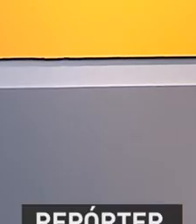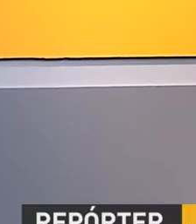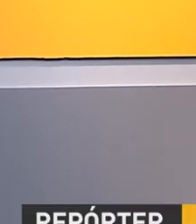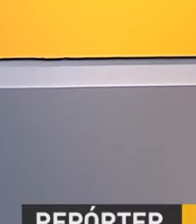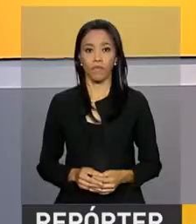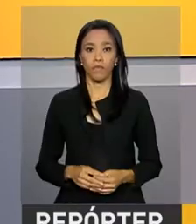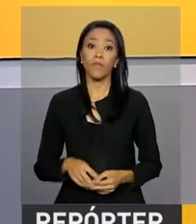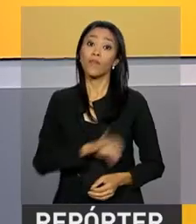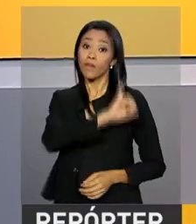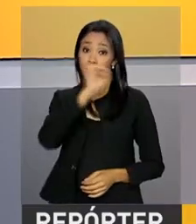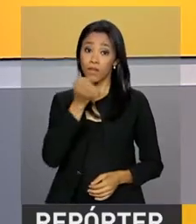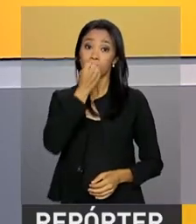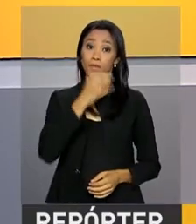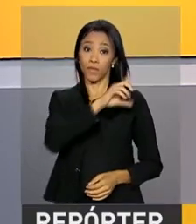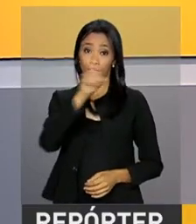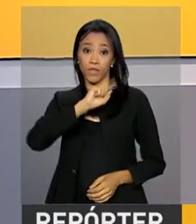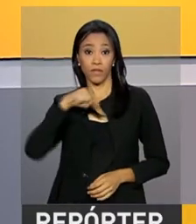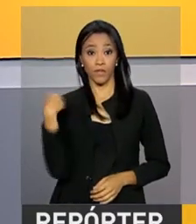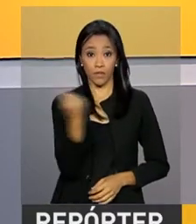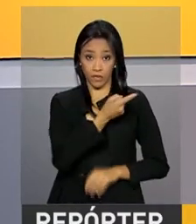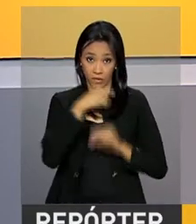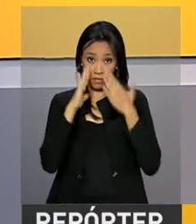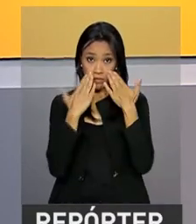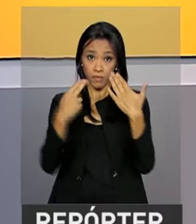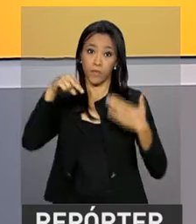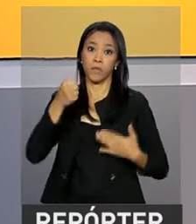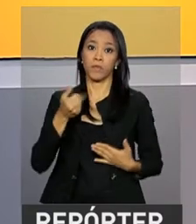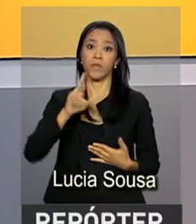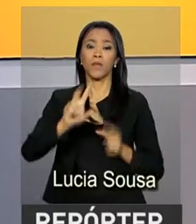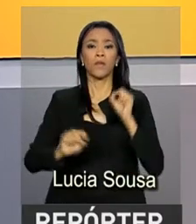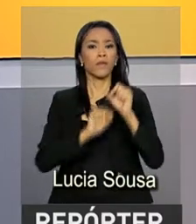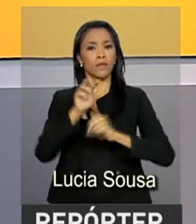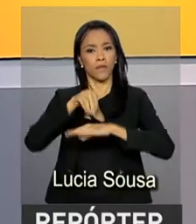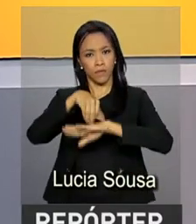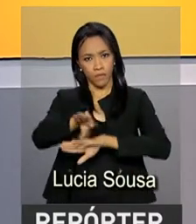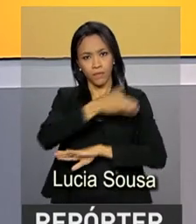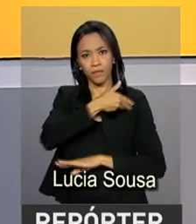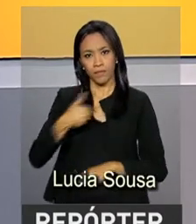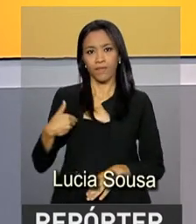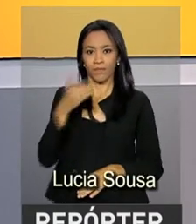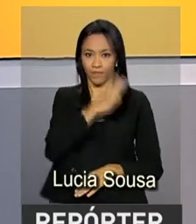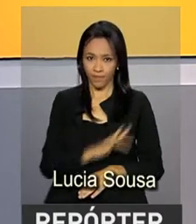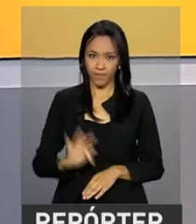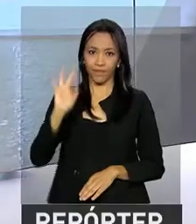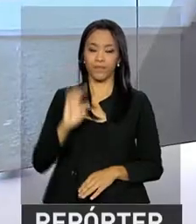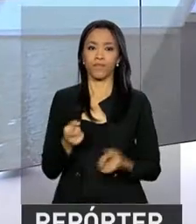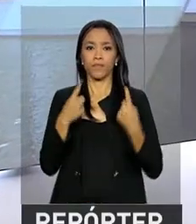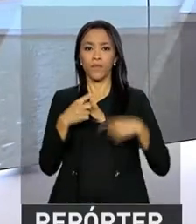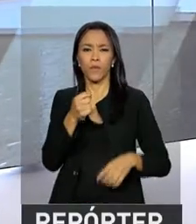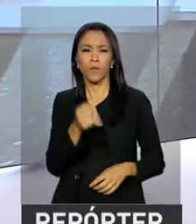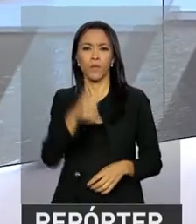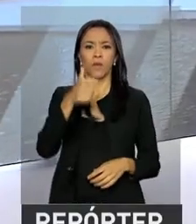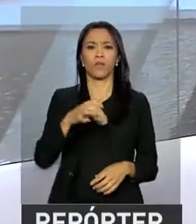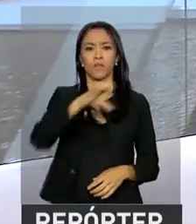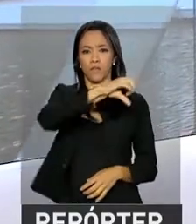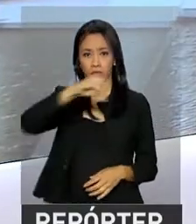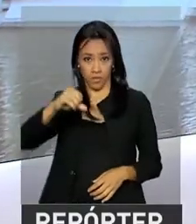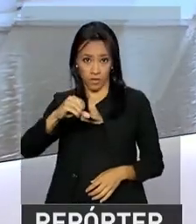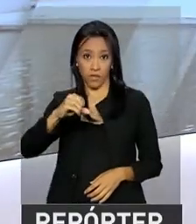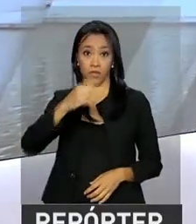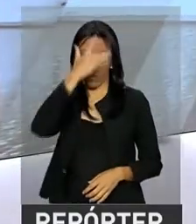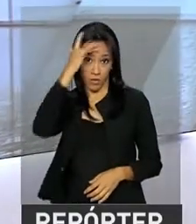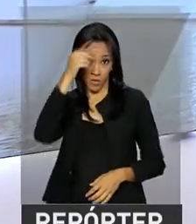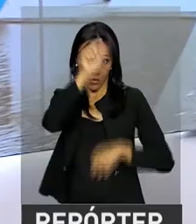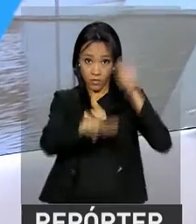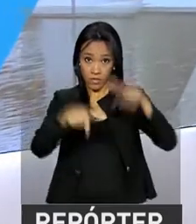olá bom dia estamos de volta com o repórter mbr as notícias do governo federal quase 900 trabalhadores